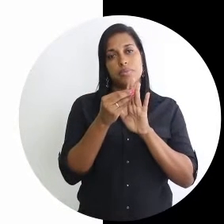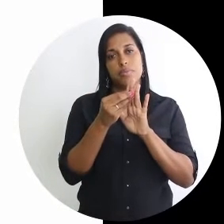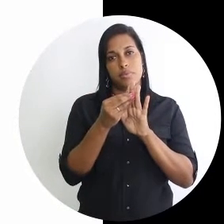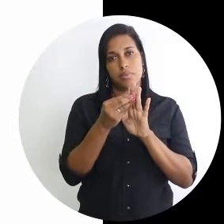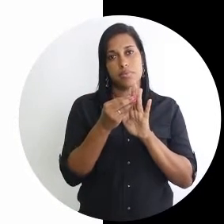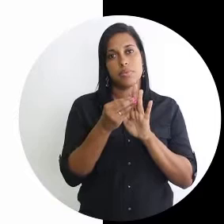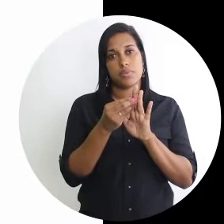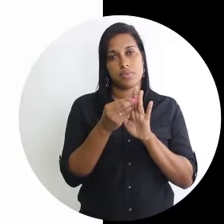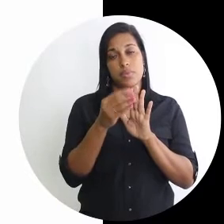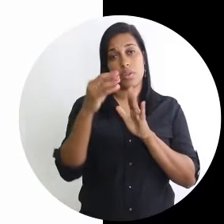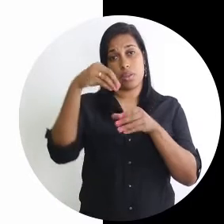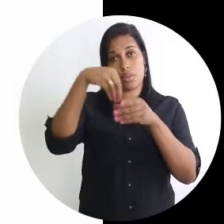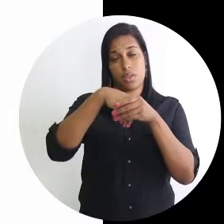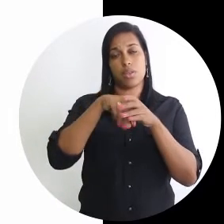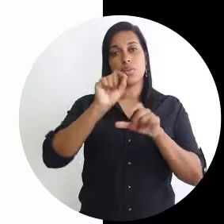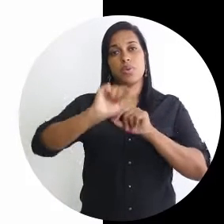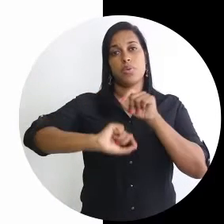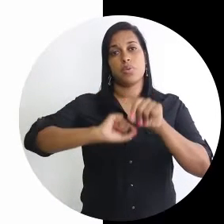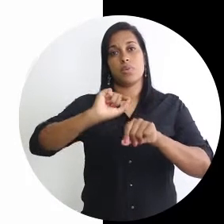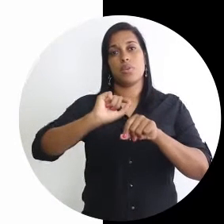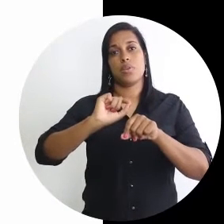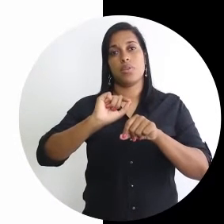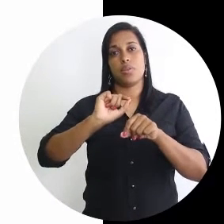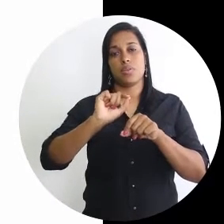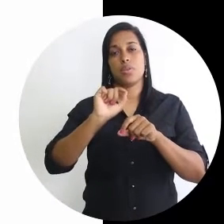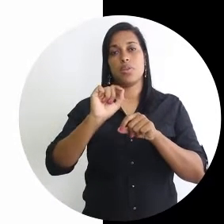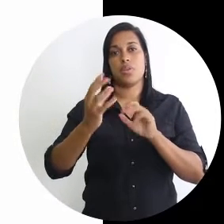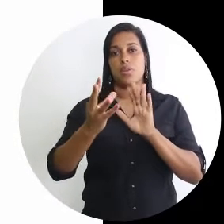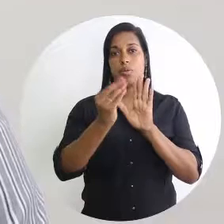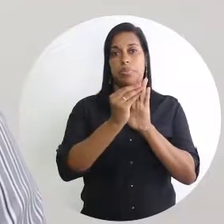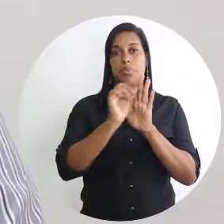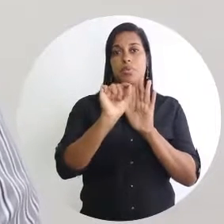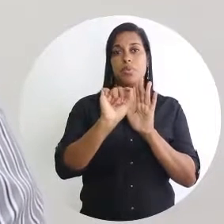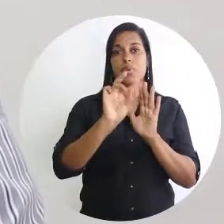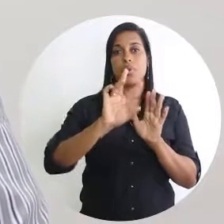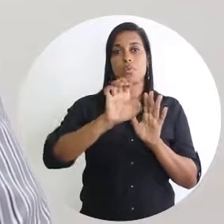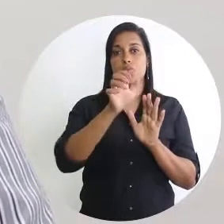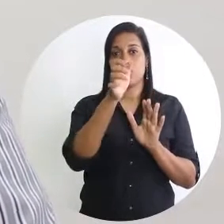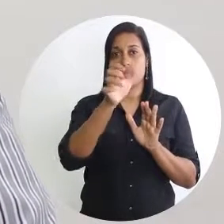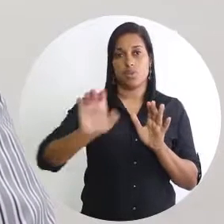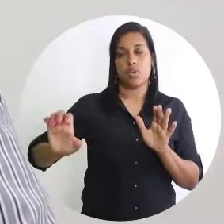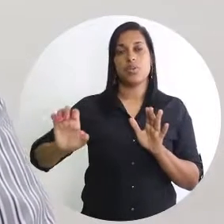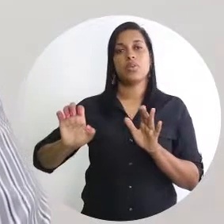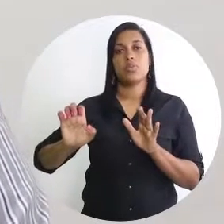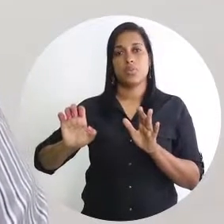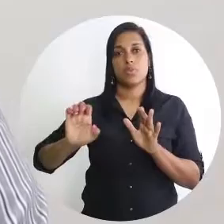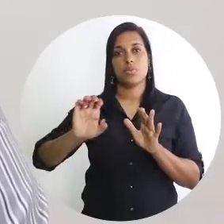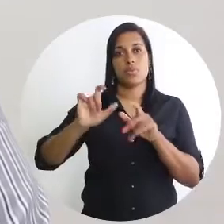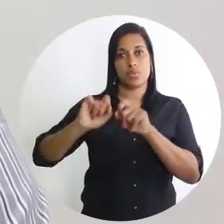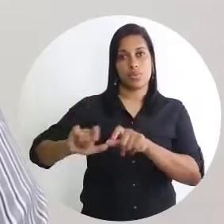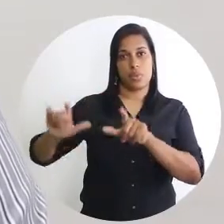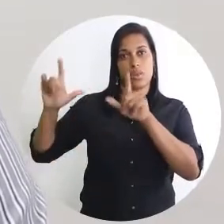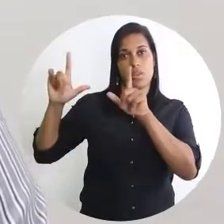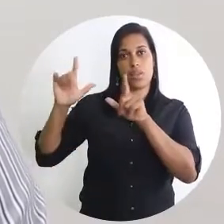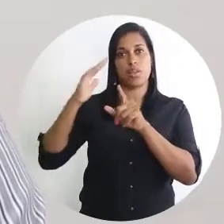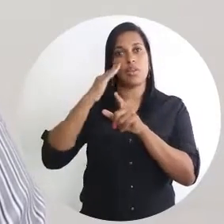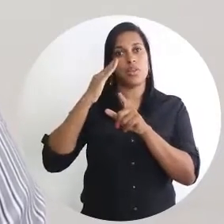insere algum componente dentro dele, esse componente se posiciona do lado esquerdo no canto superior da tela.